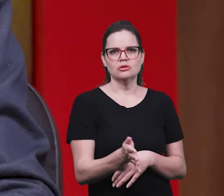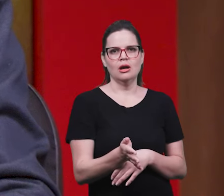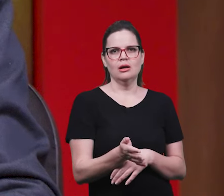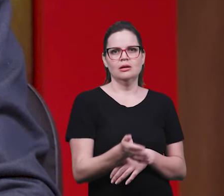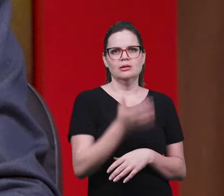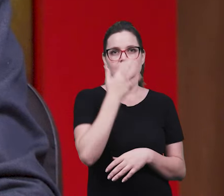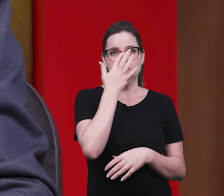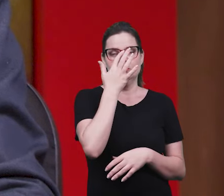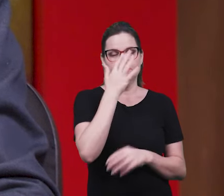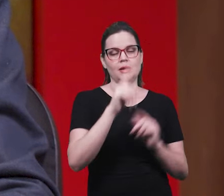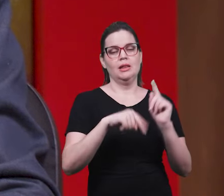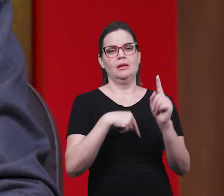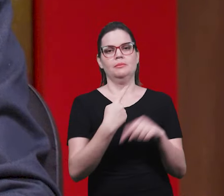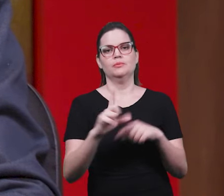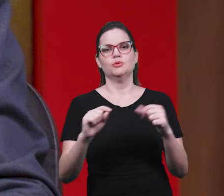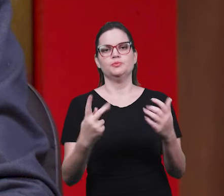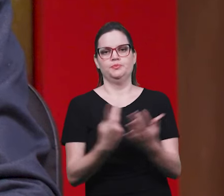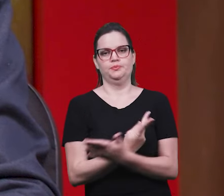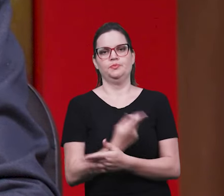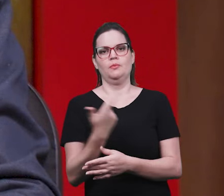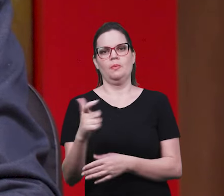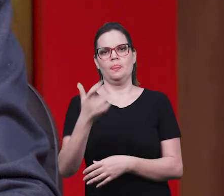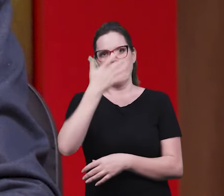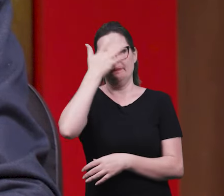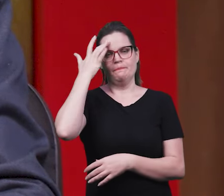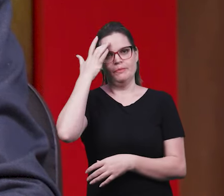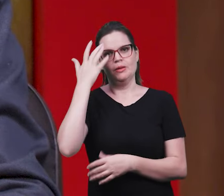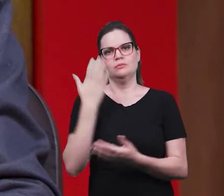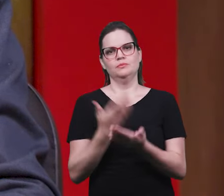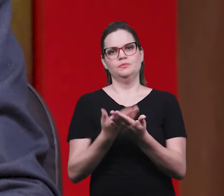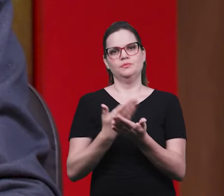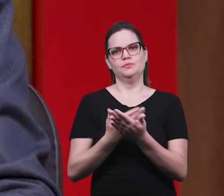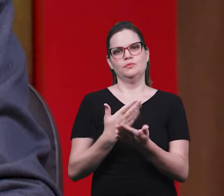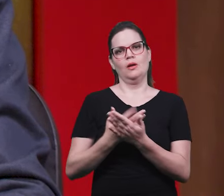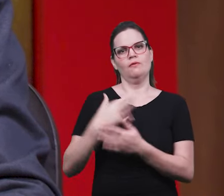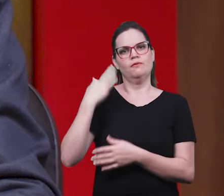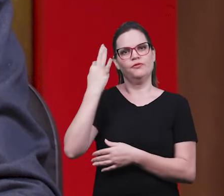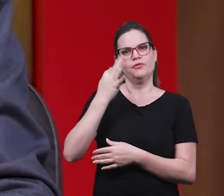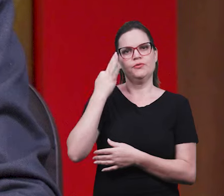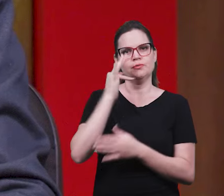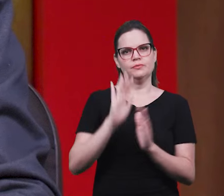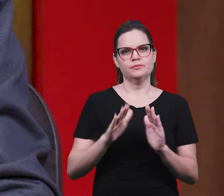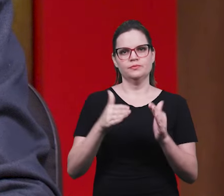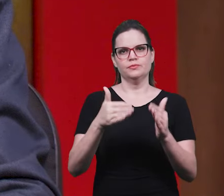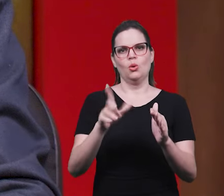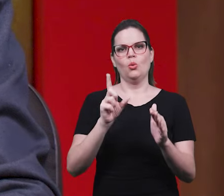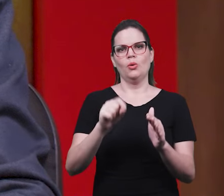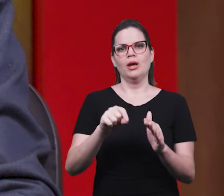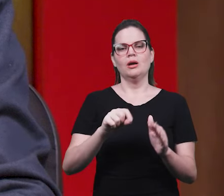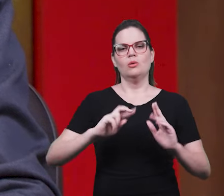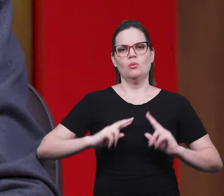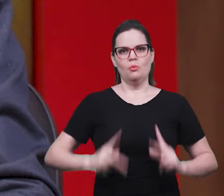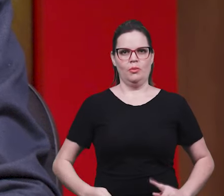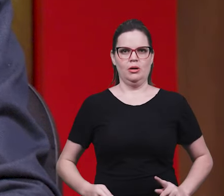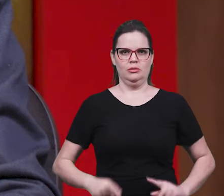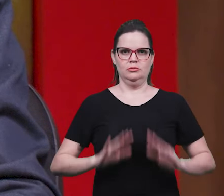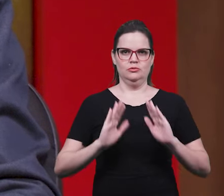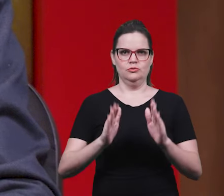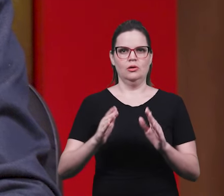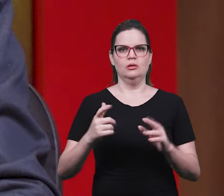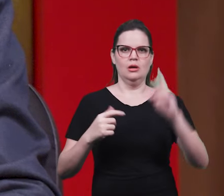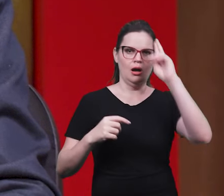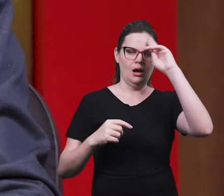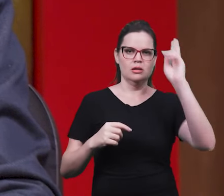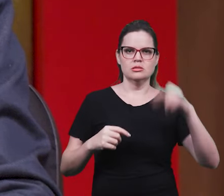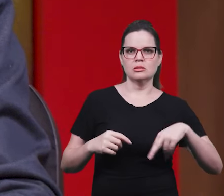coisas. Depois a antropologia, os filósofos antropológicos já voltaram isso para o sentido humano, né? Para o racionalismo,